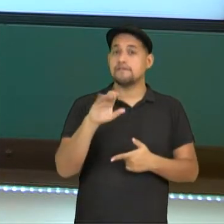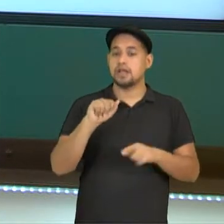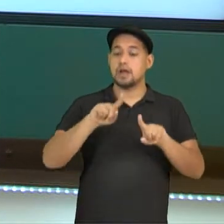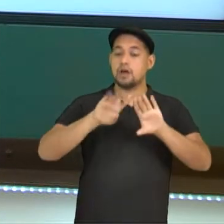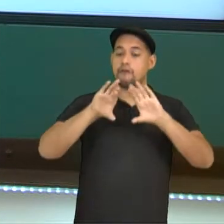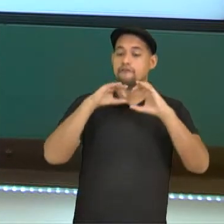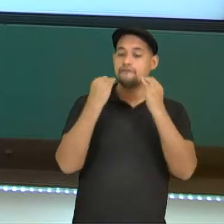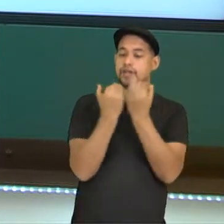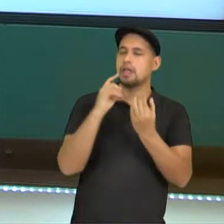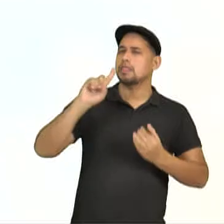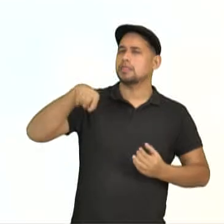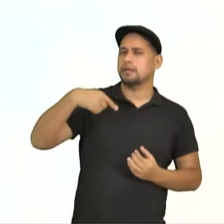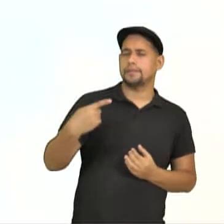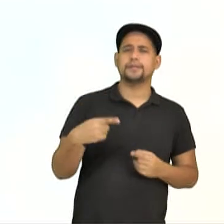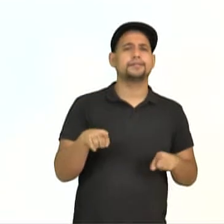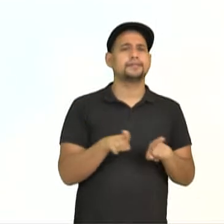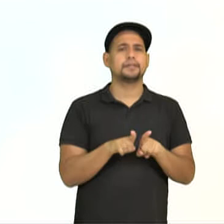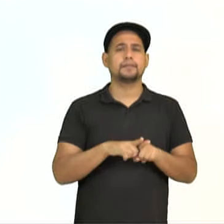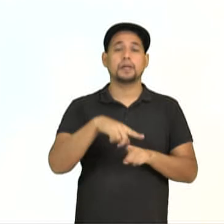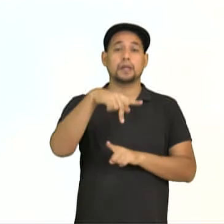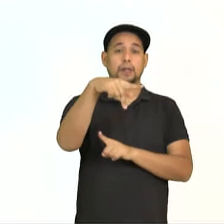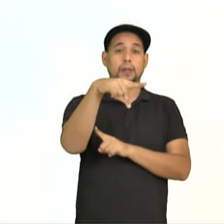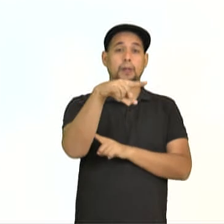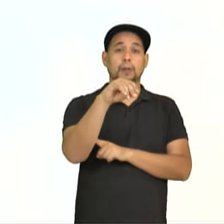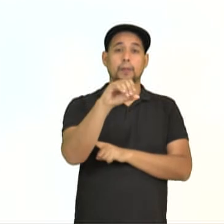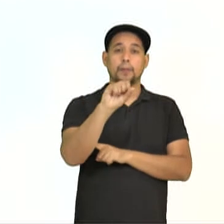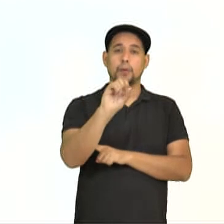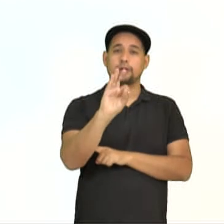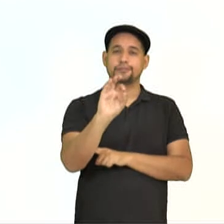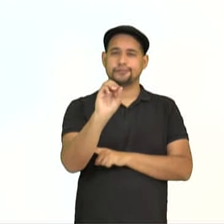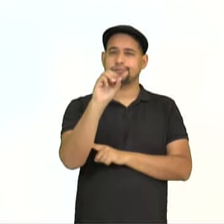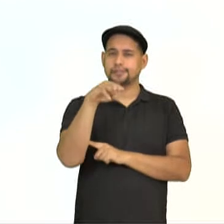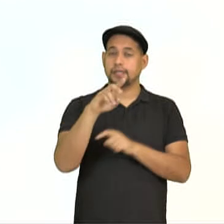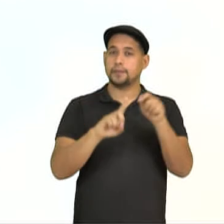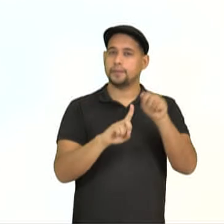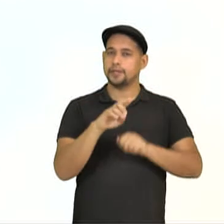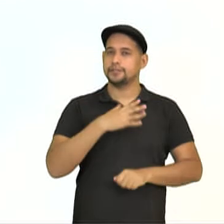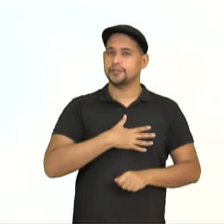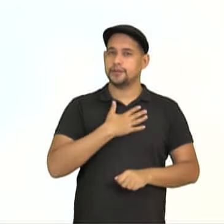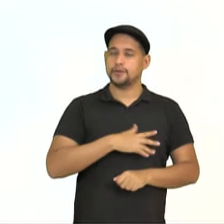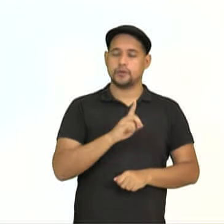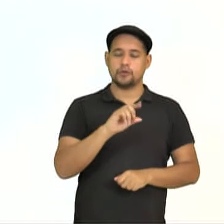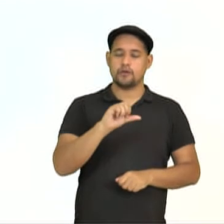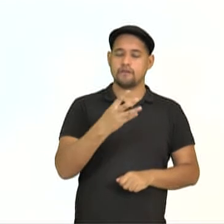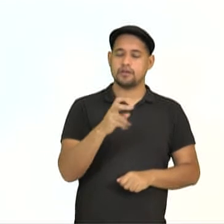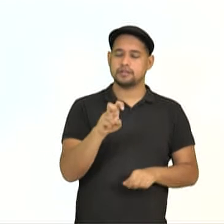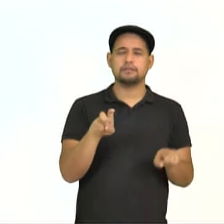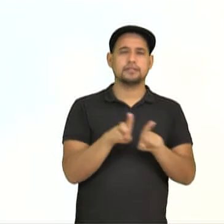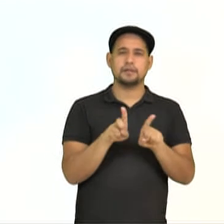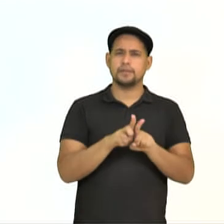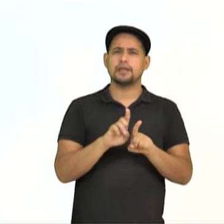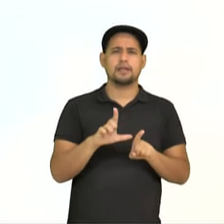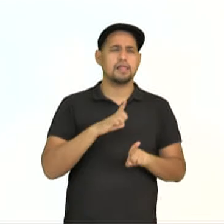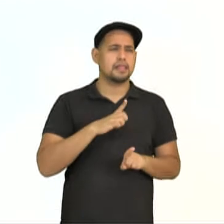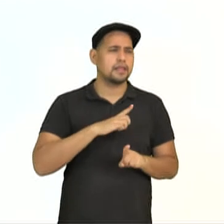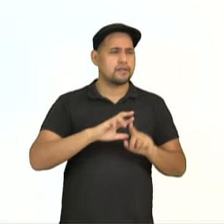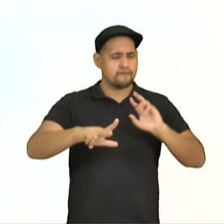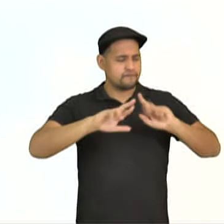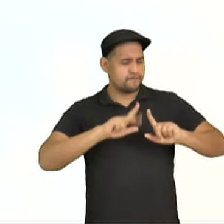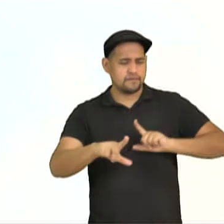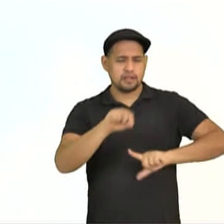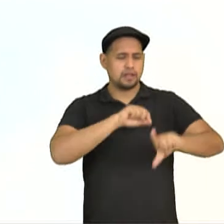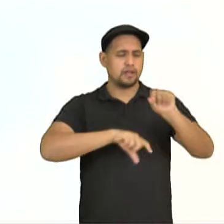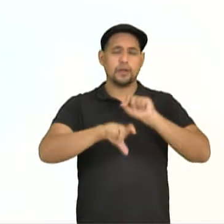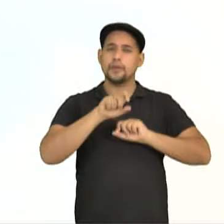seguinte, a Conferência de Potsdam, em agosto de 1945, ela decidiu, entre outras